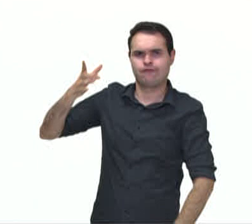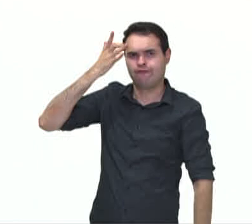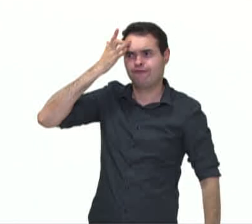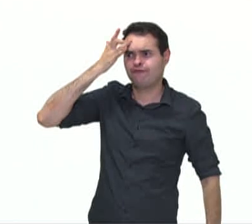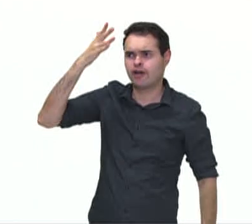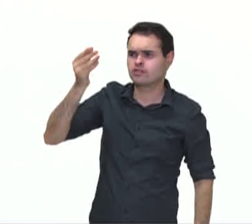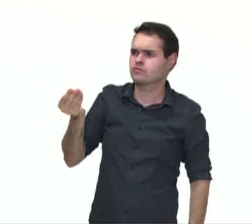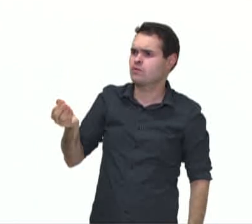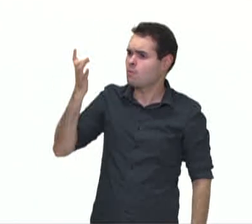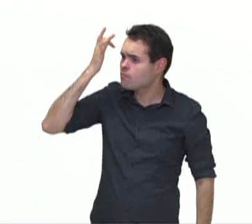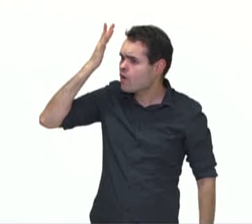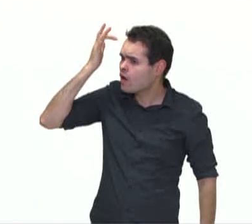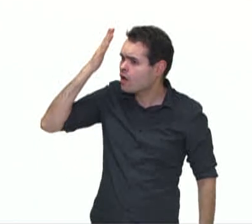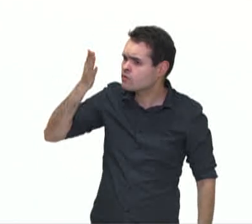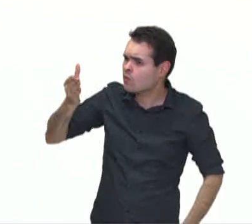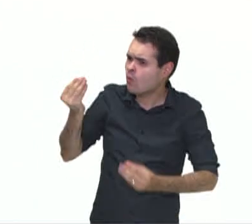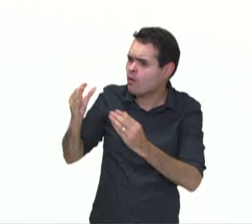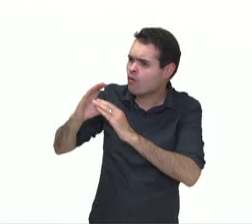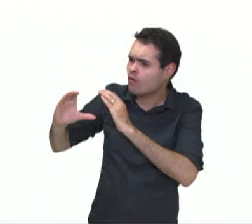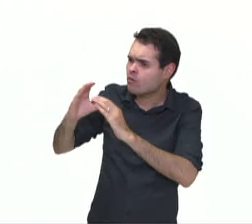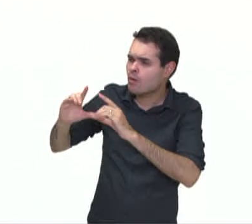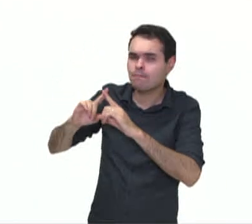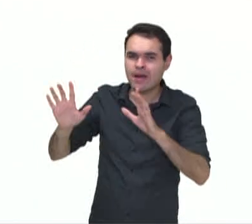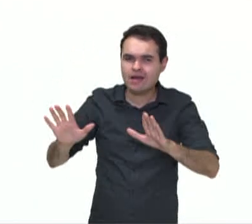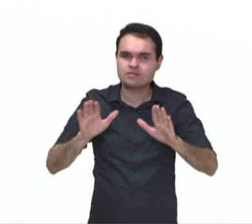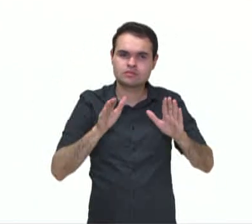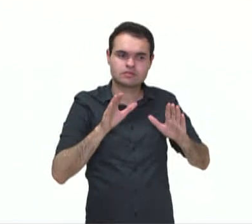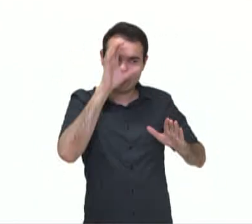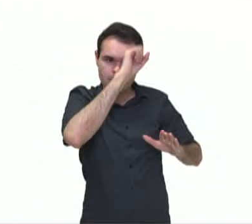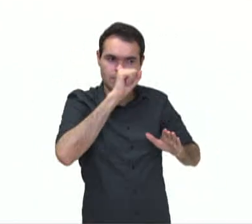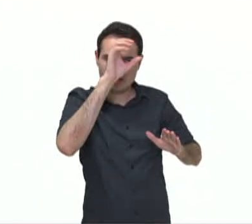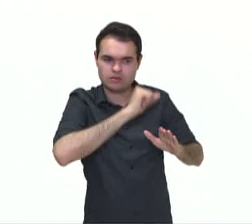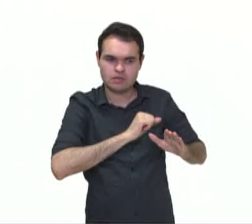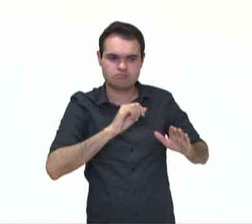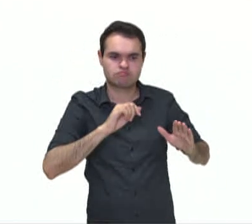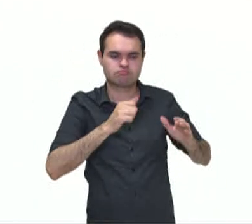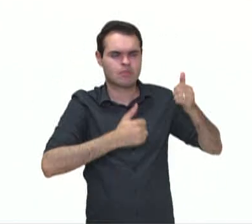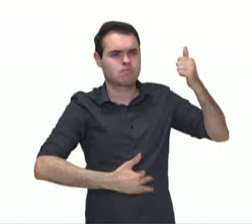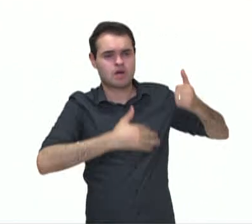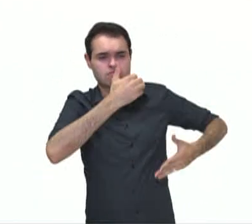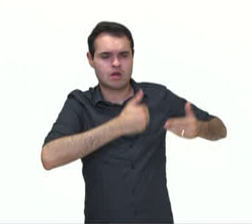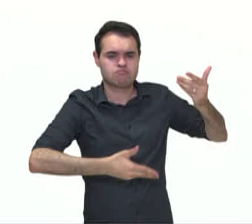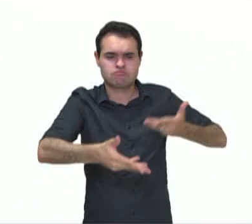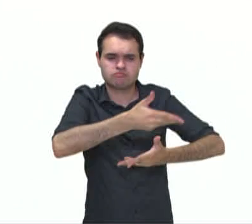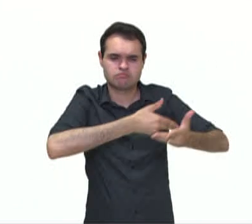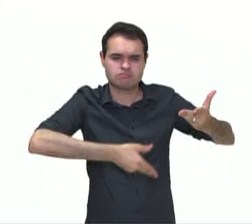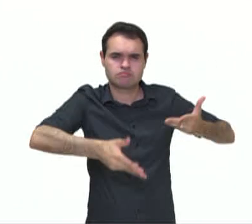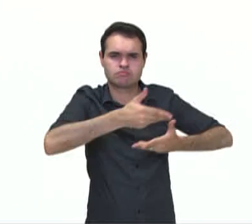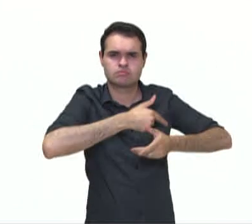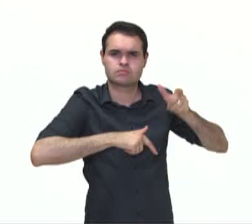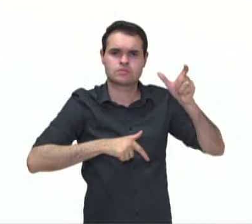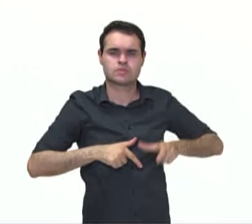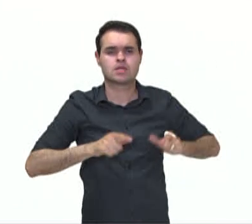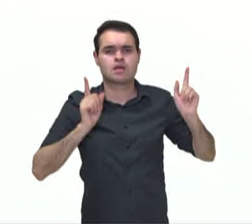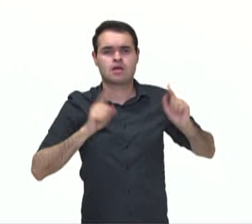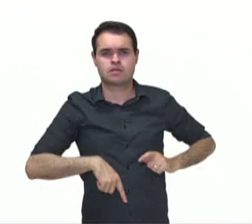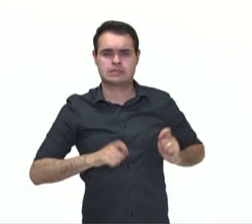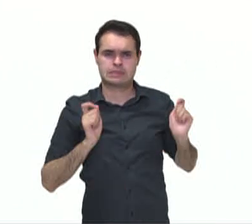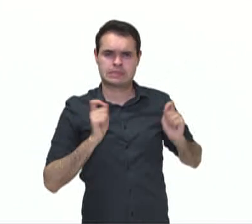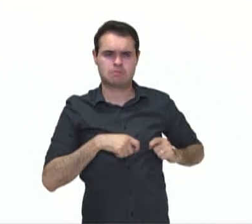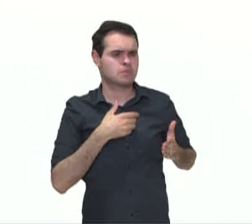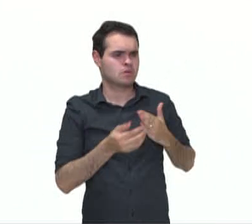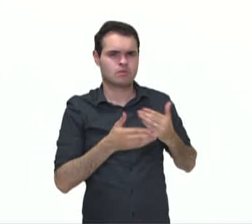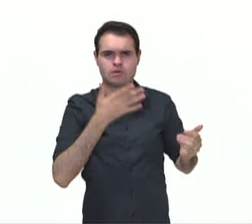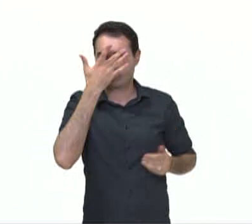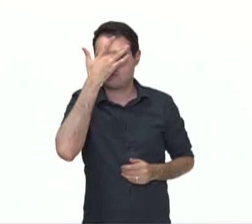de comunicação. Porém, aprender a falar em público, a comunicar ideias e pensamentos é algo